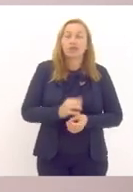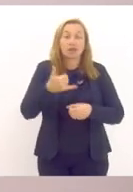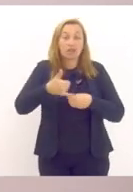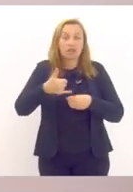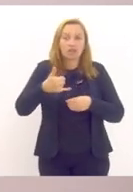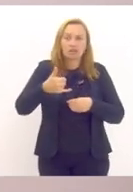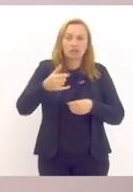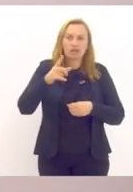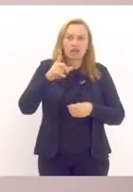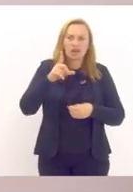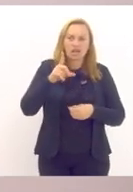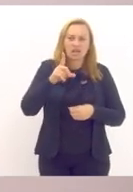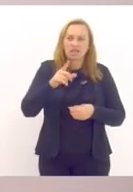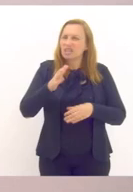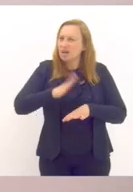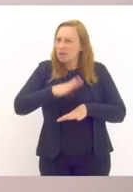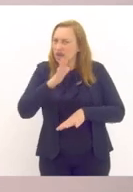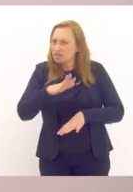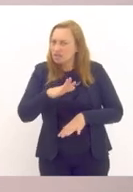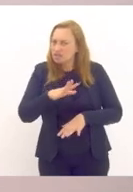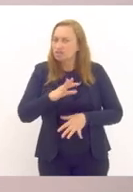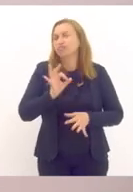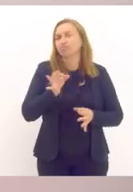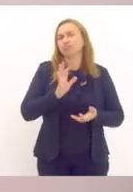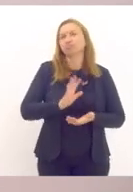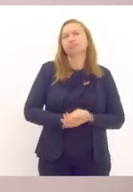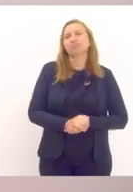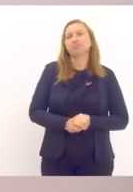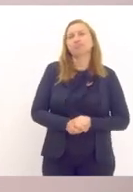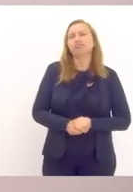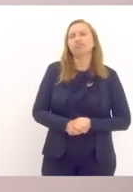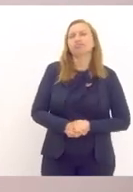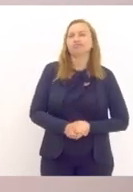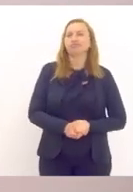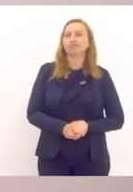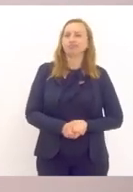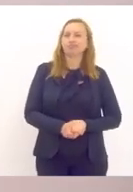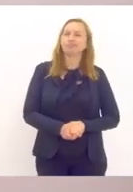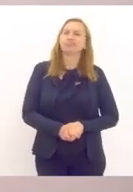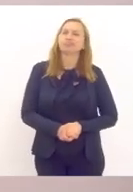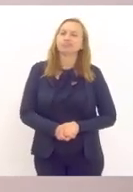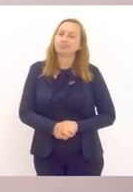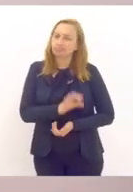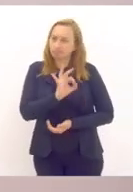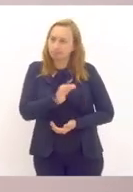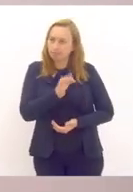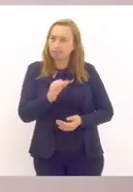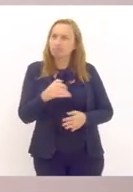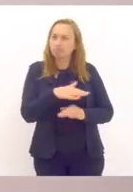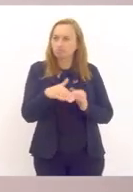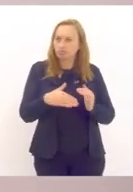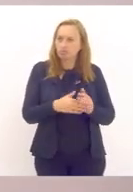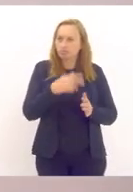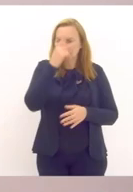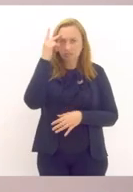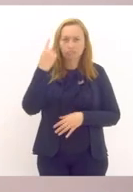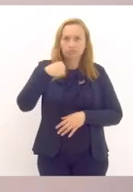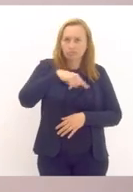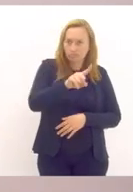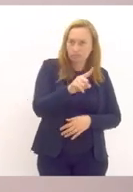seja, nós estávamos corretos do ponto de vista distributivo. Obviamente, todo mundo que vai lá botar o carro na